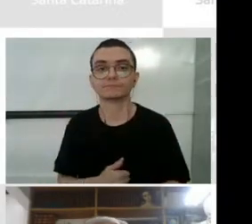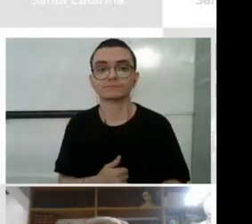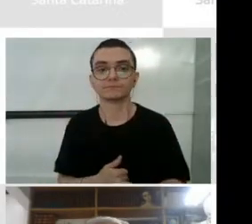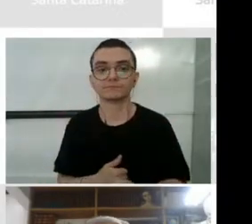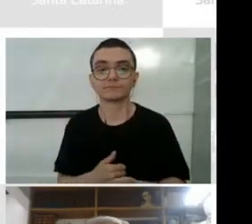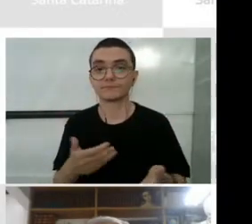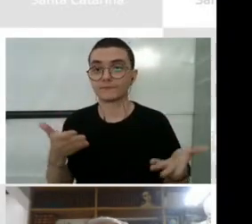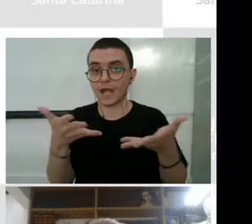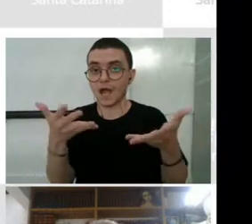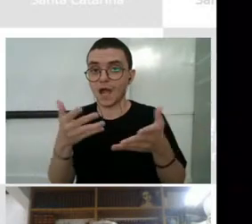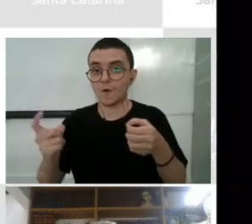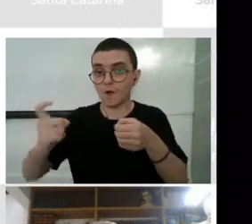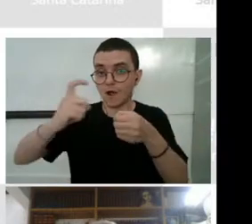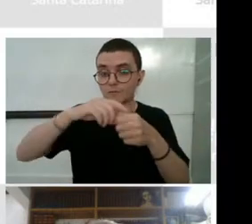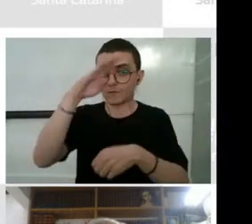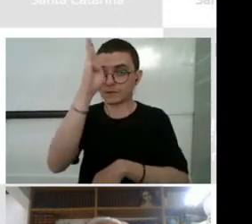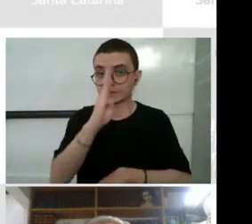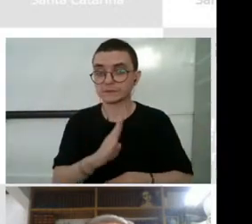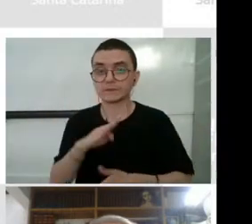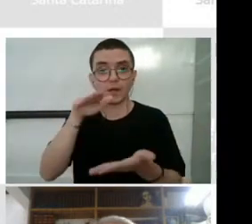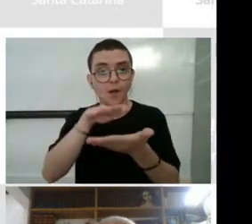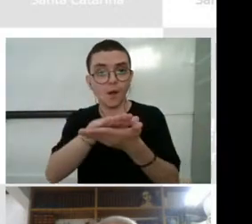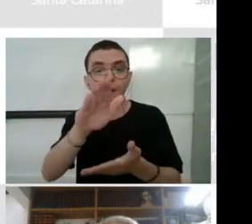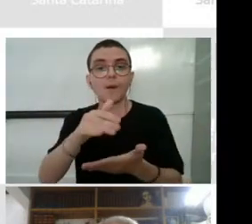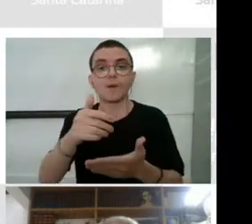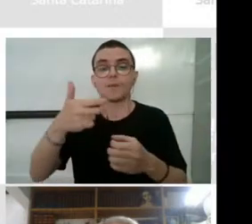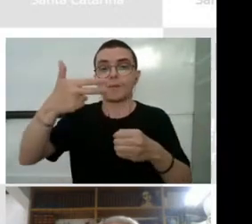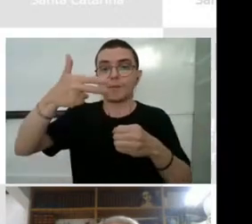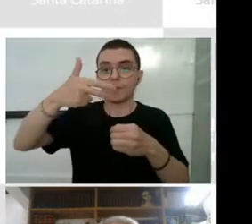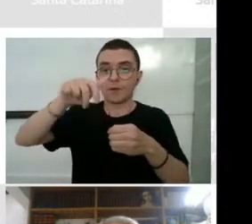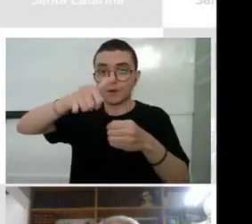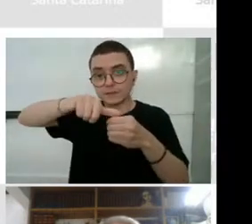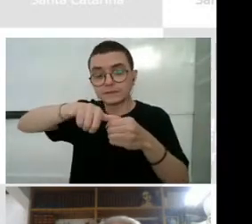Passemos ao Brasil, então, agora, se a produção brasileira de petróleo e gás entre 2010